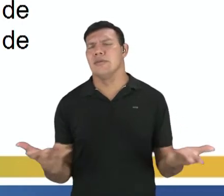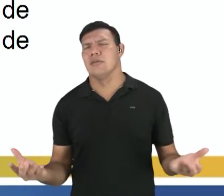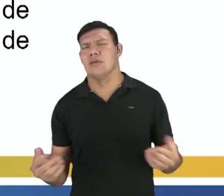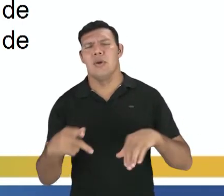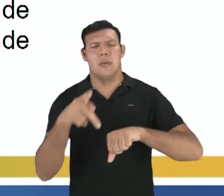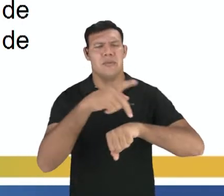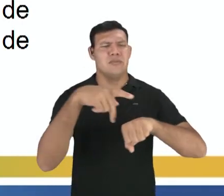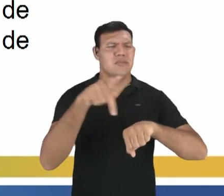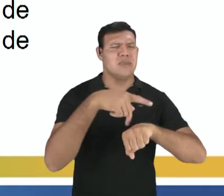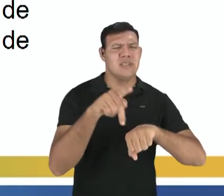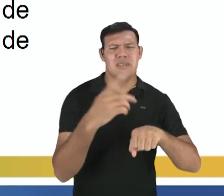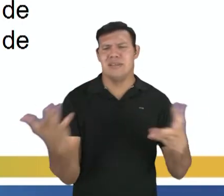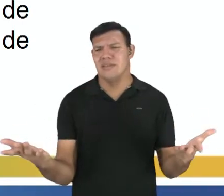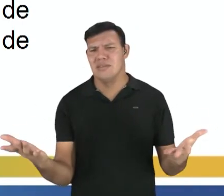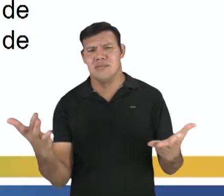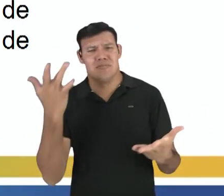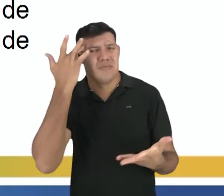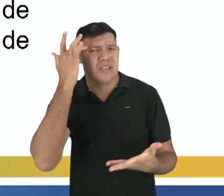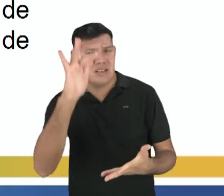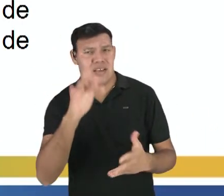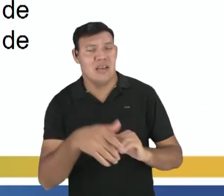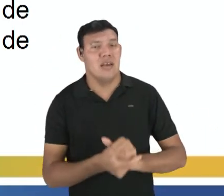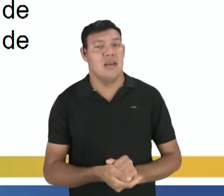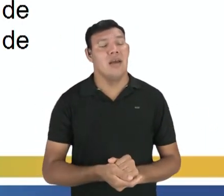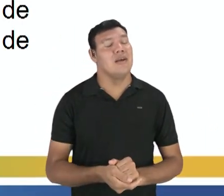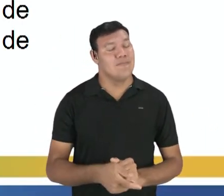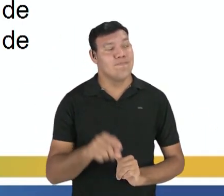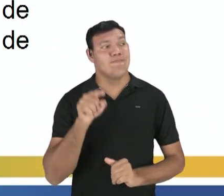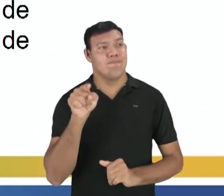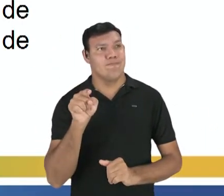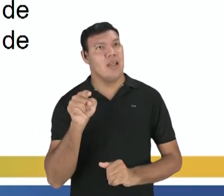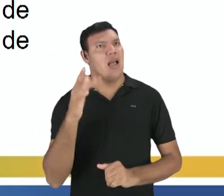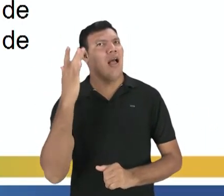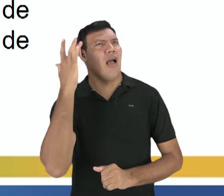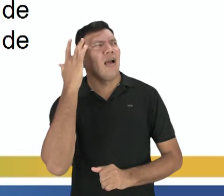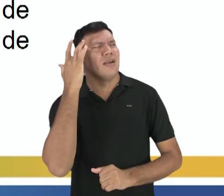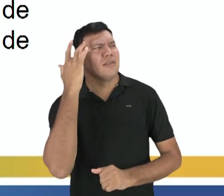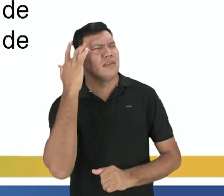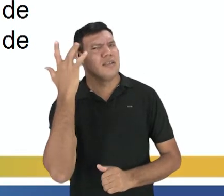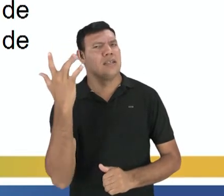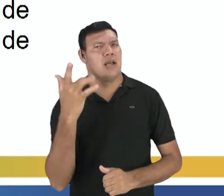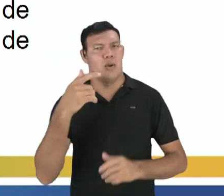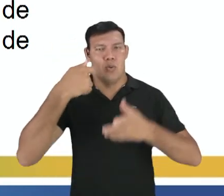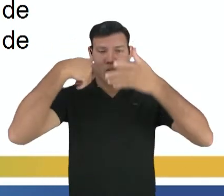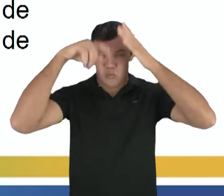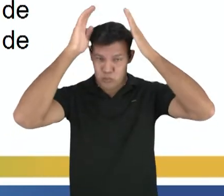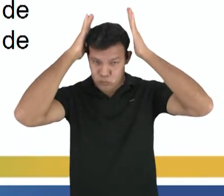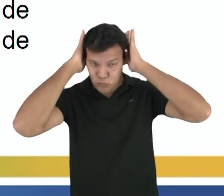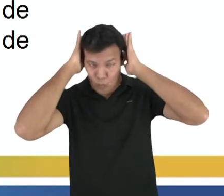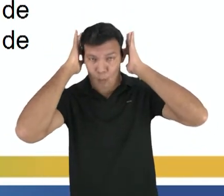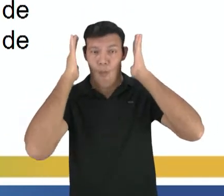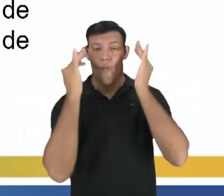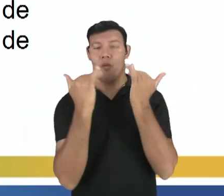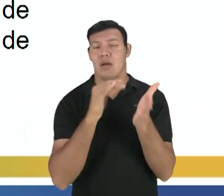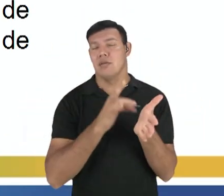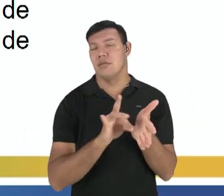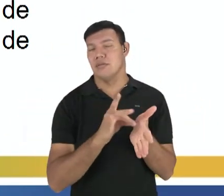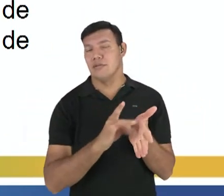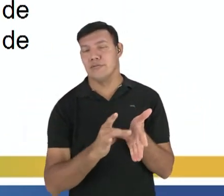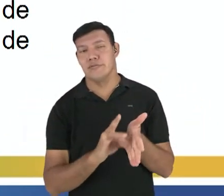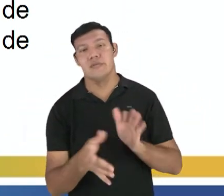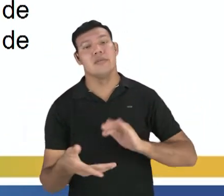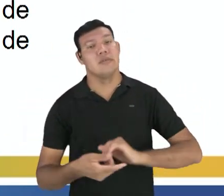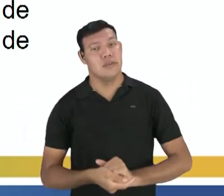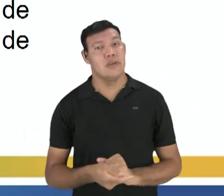país estrangeiro. Certo de que seu irmão havia morrido, Viola se disfarça de homem e adota o nome de